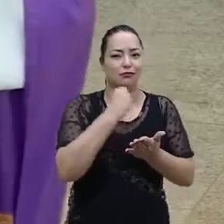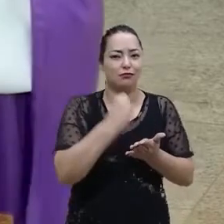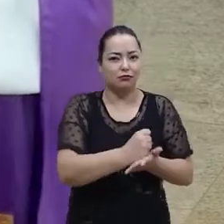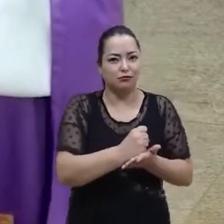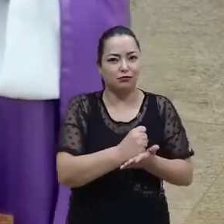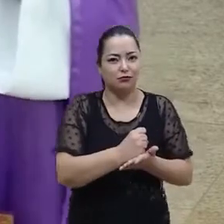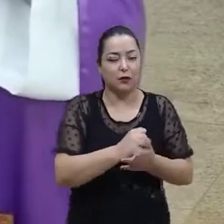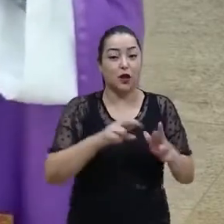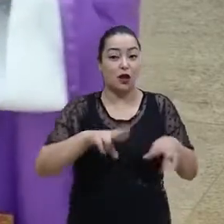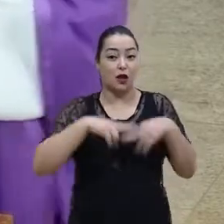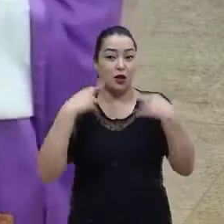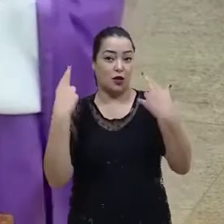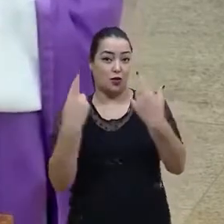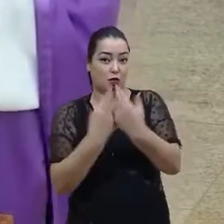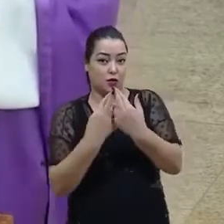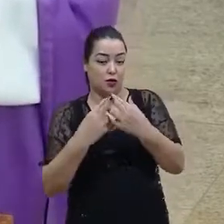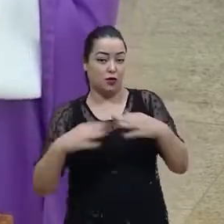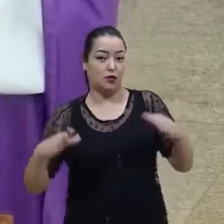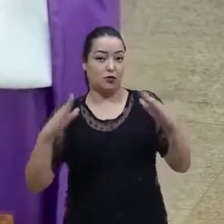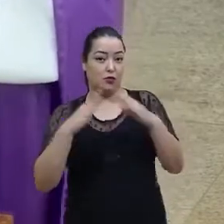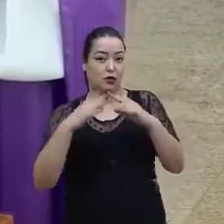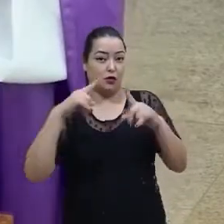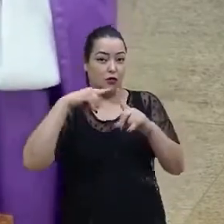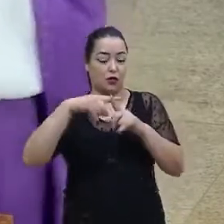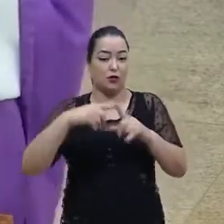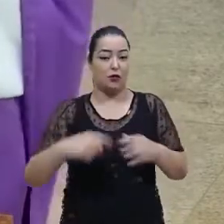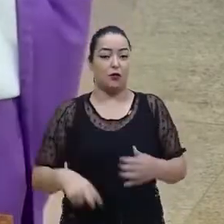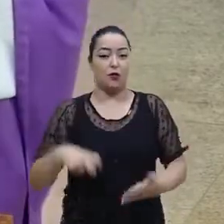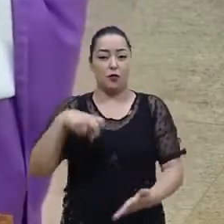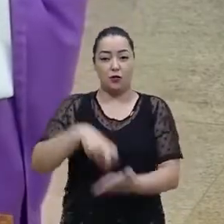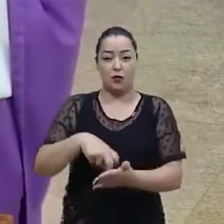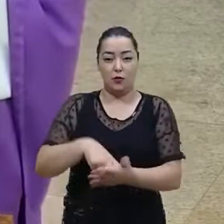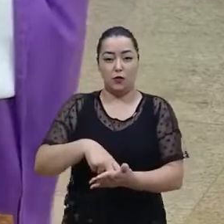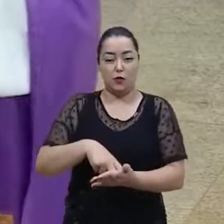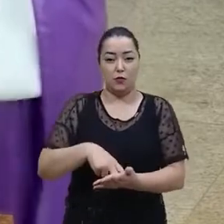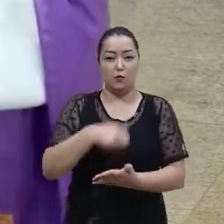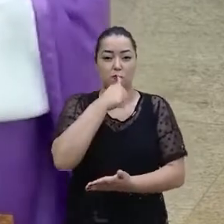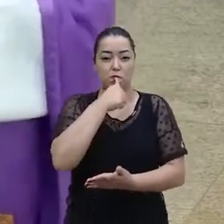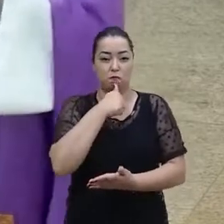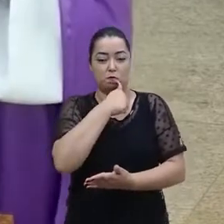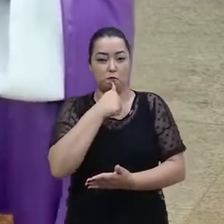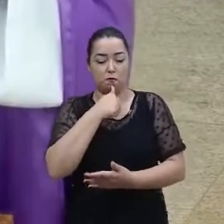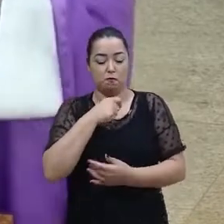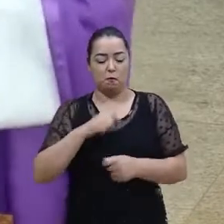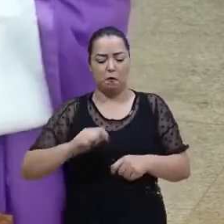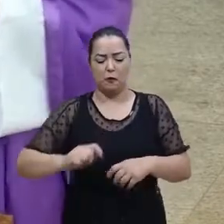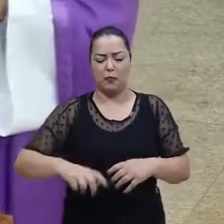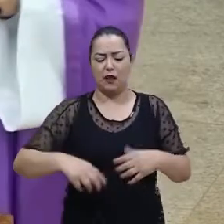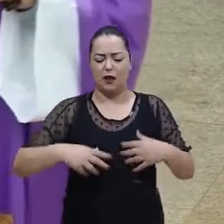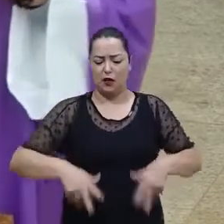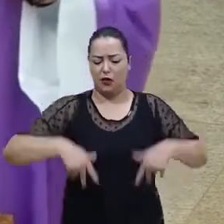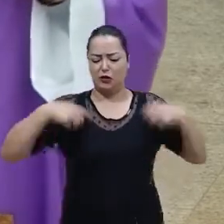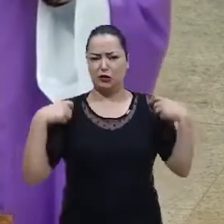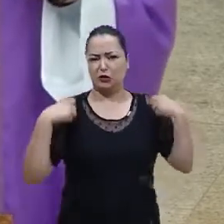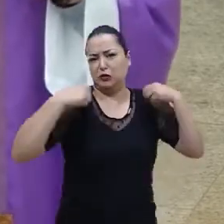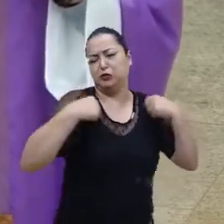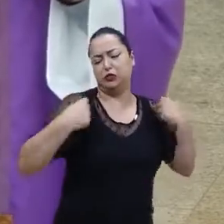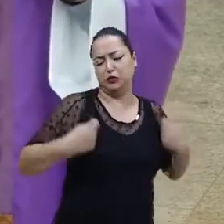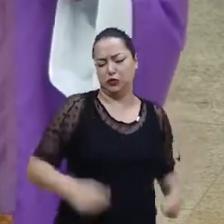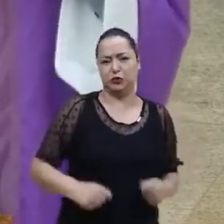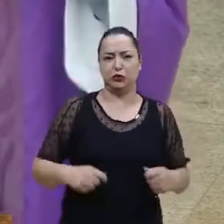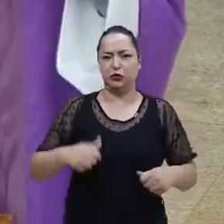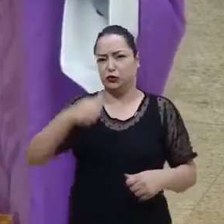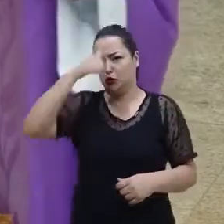reunir em Assembleia para Penitência extensa de saco e colocar cinzas na